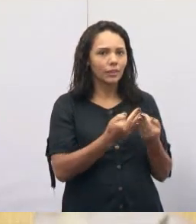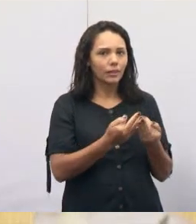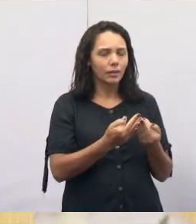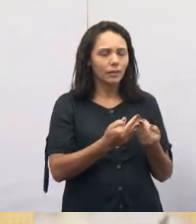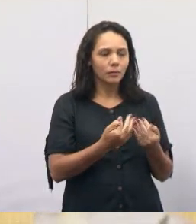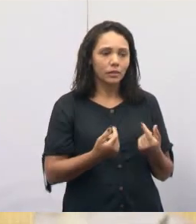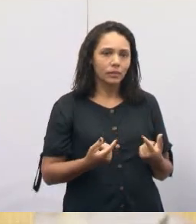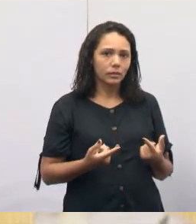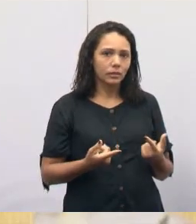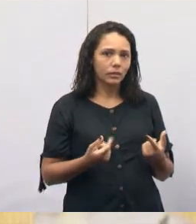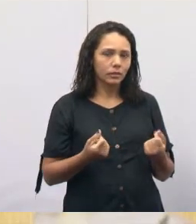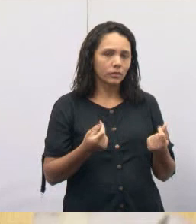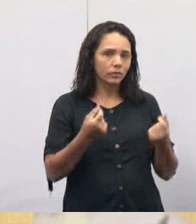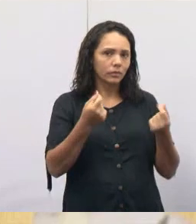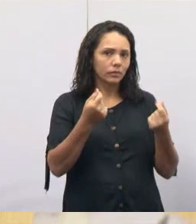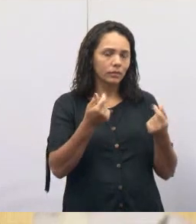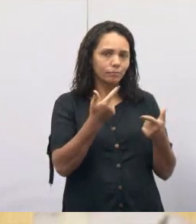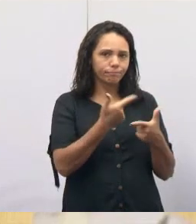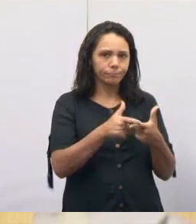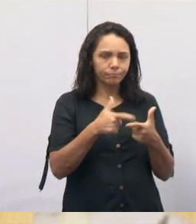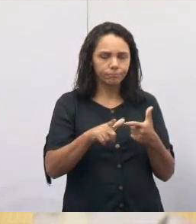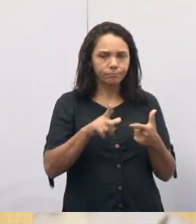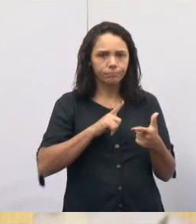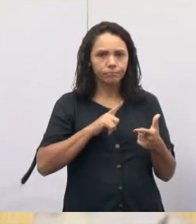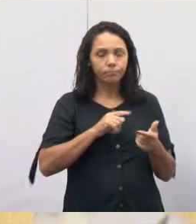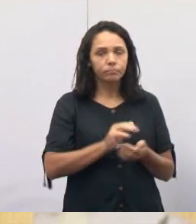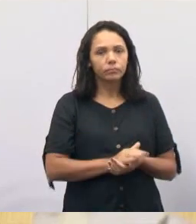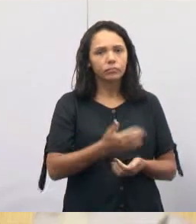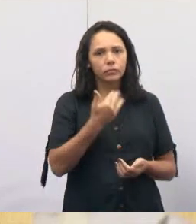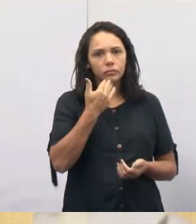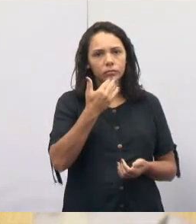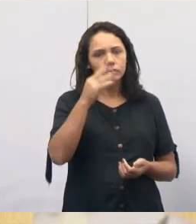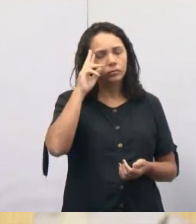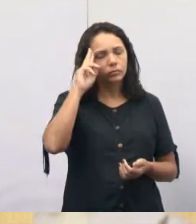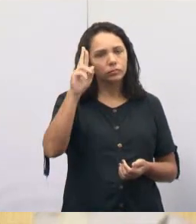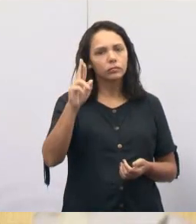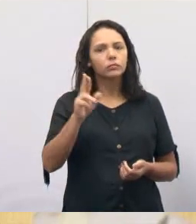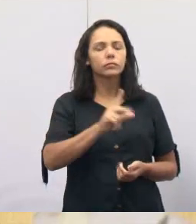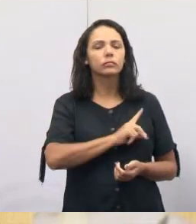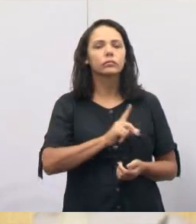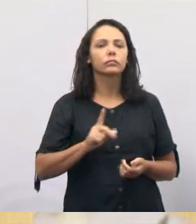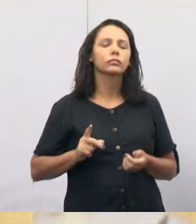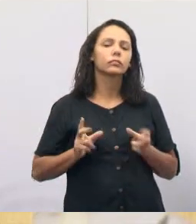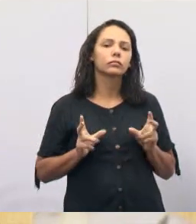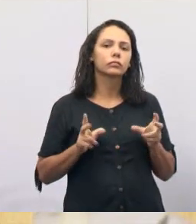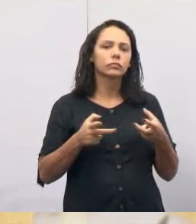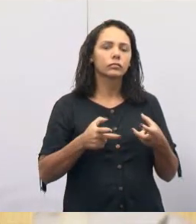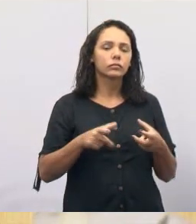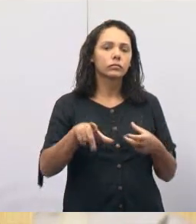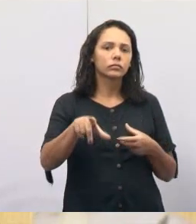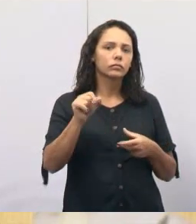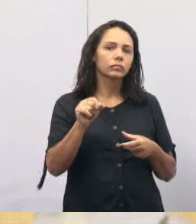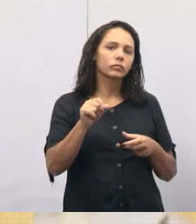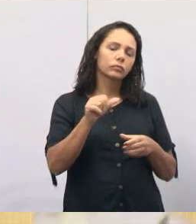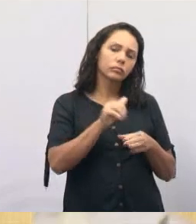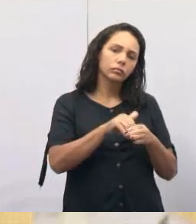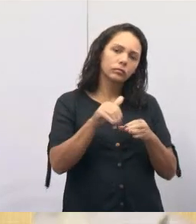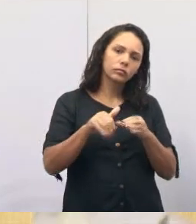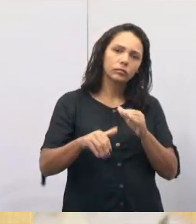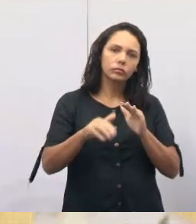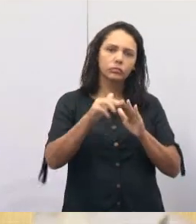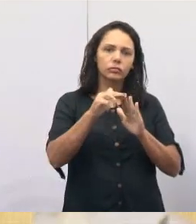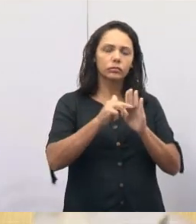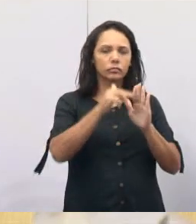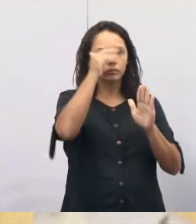ao excelentíssimo senhor presidente dessa casa, ouvido e aprovado pela Igreja de Plenário, cumprir as formalidades regimentais,